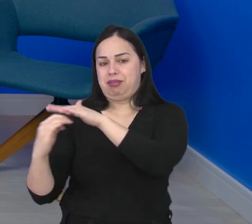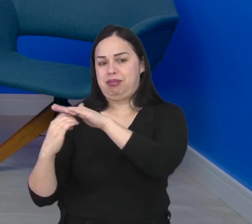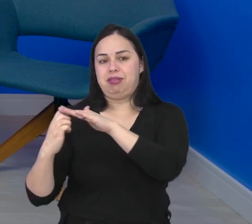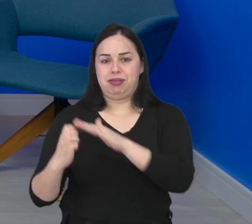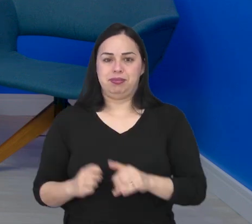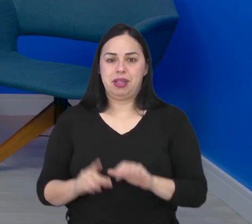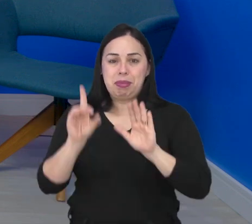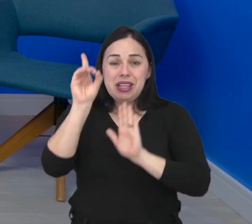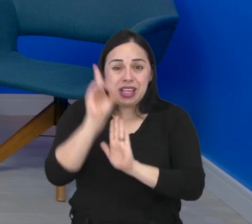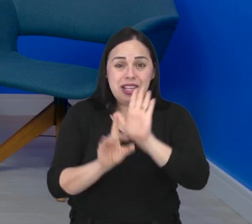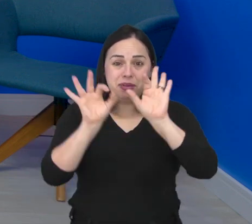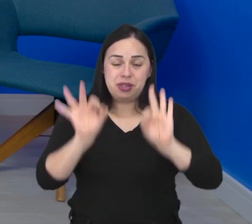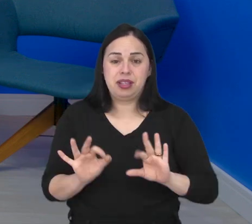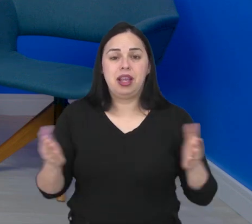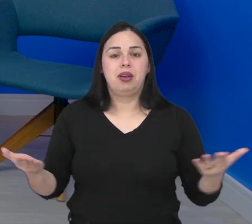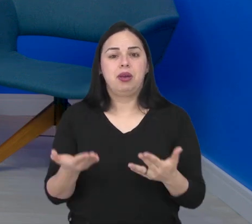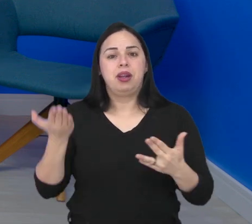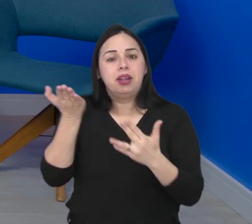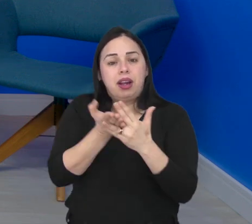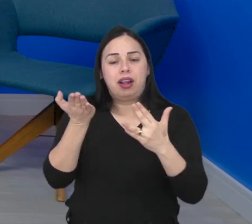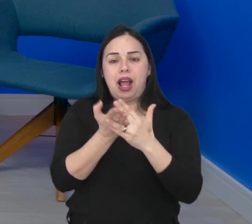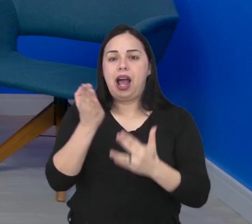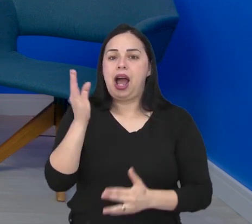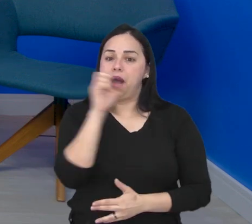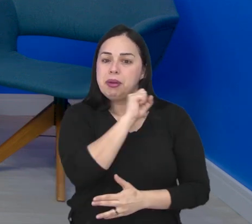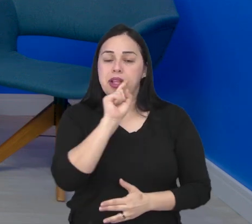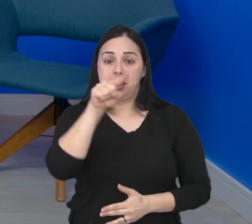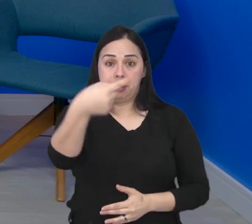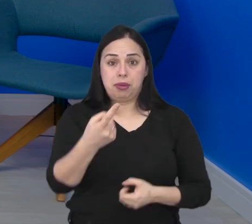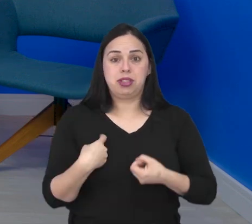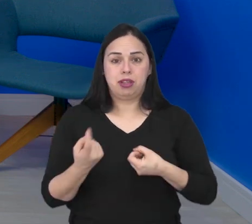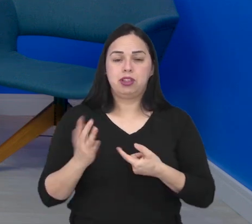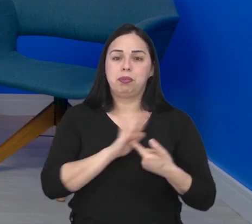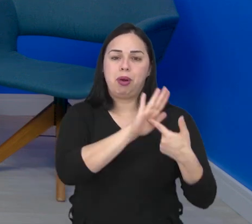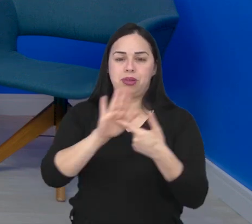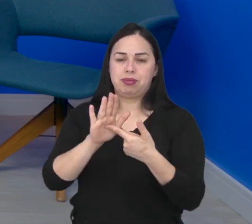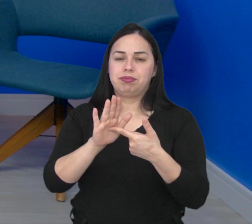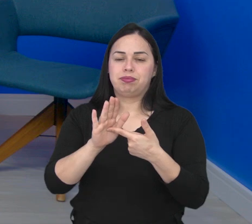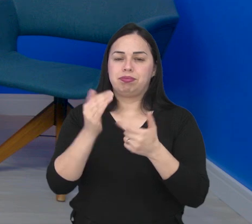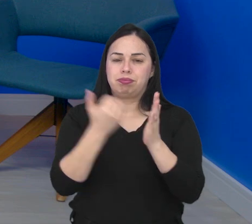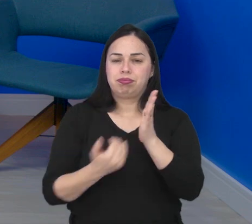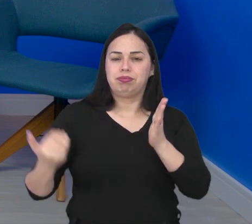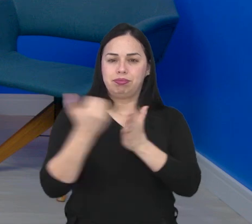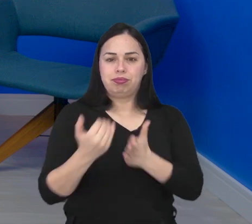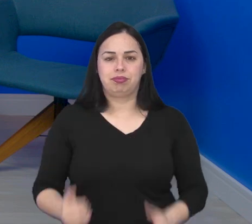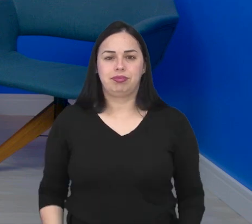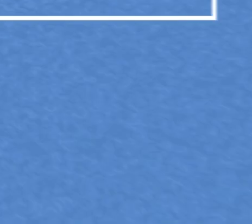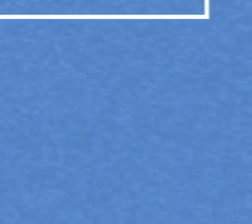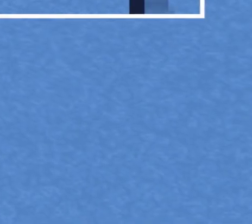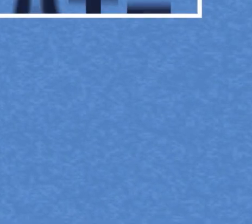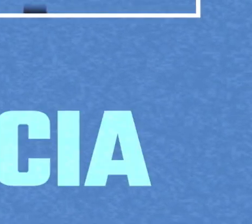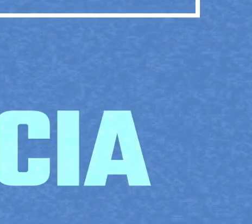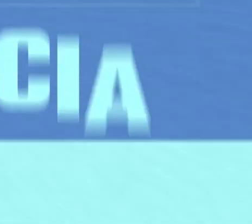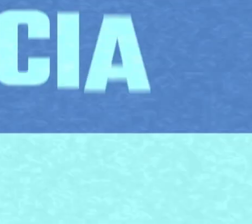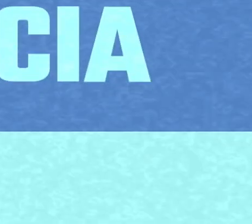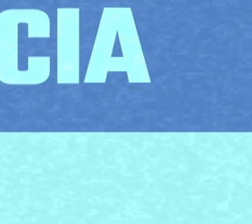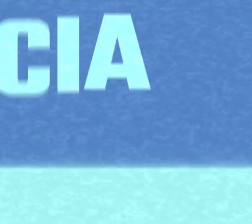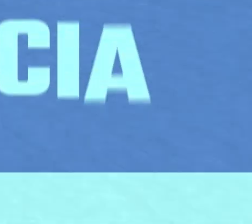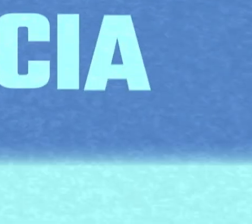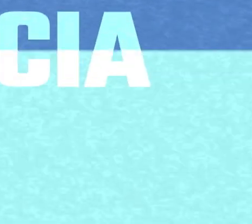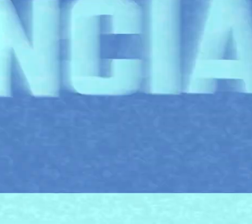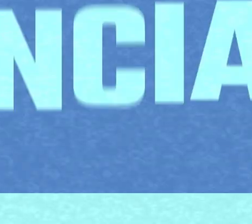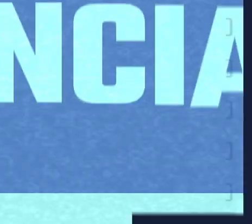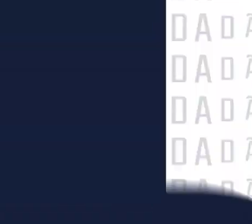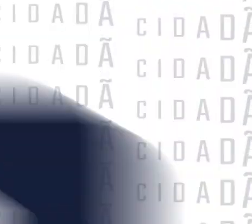tenha um benefício e tenha os seus direitos garantidos. Sim, agora a gente vai para o nosso primeiro intervalo e no próximo bloco a gente volta.